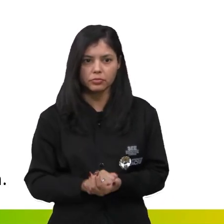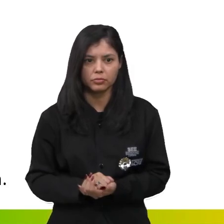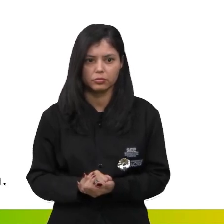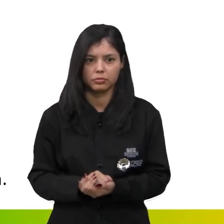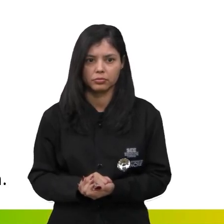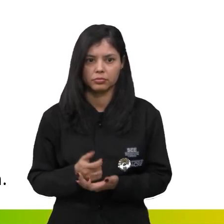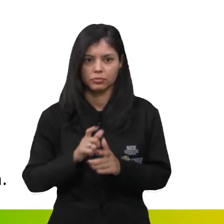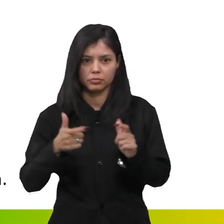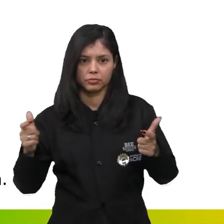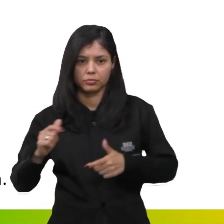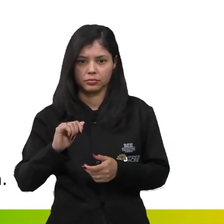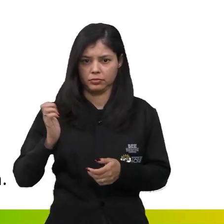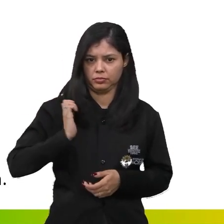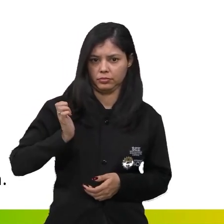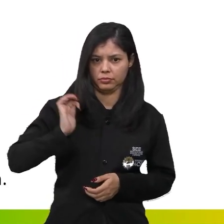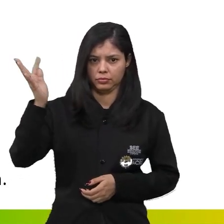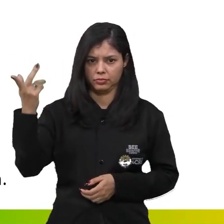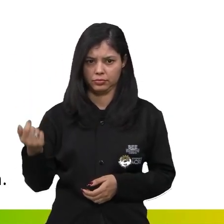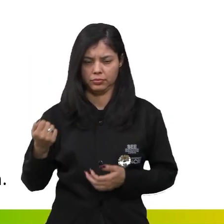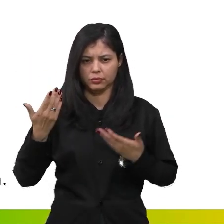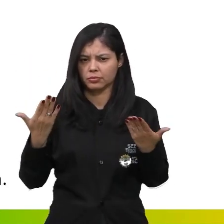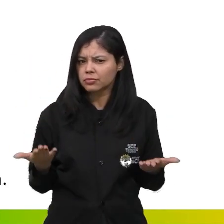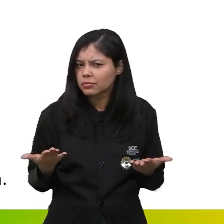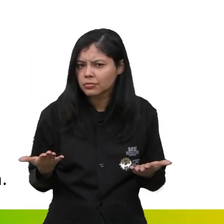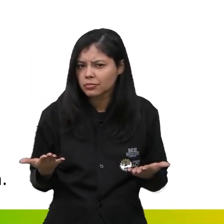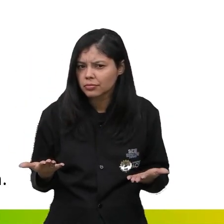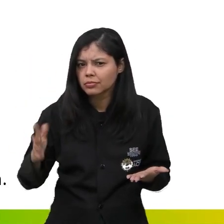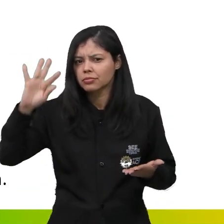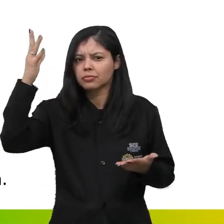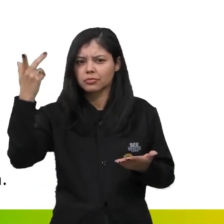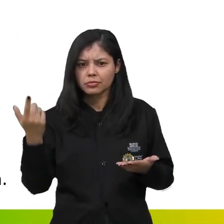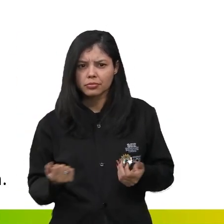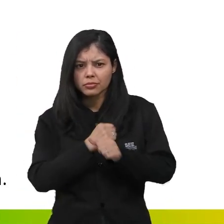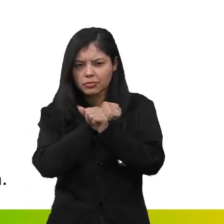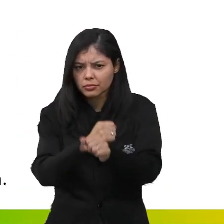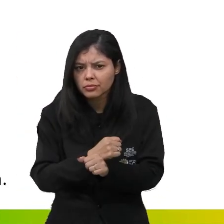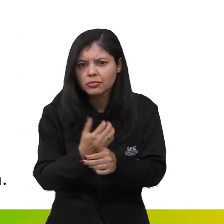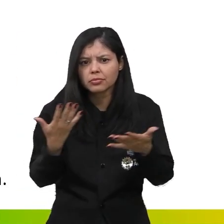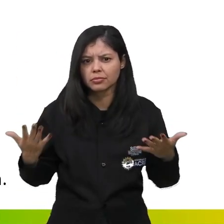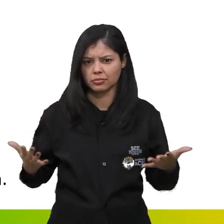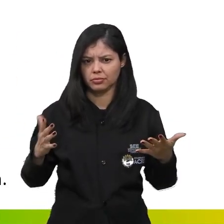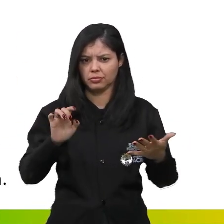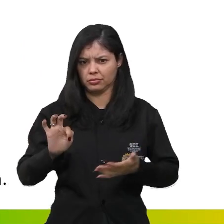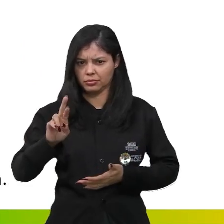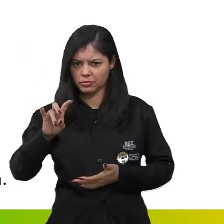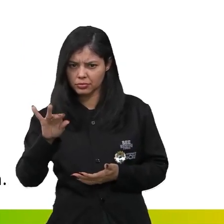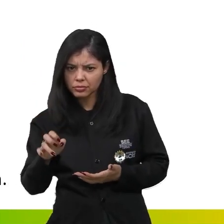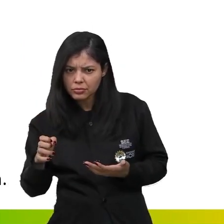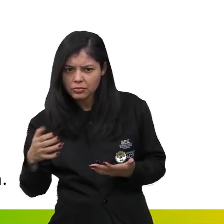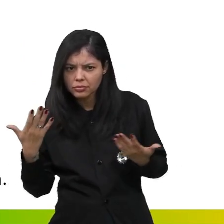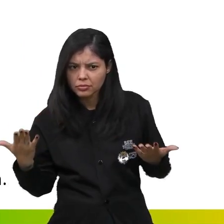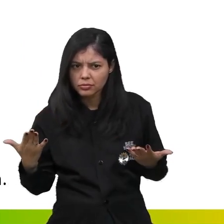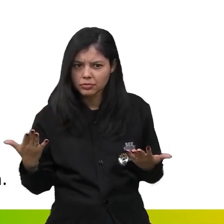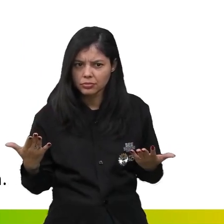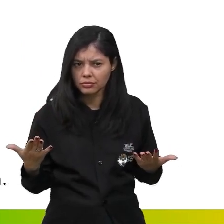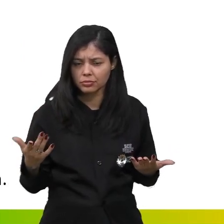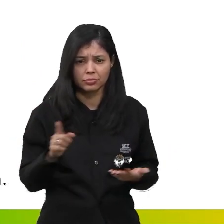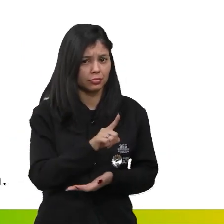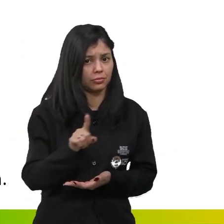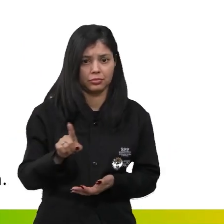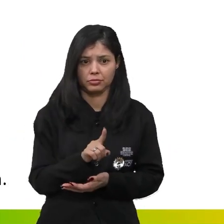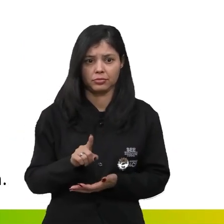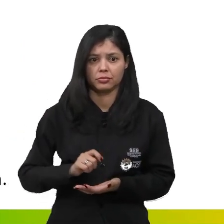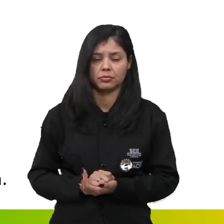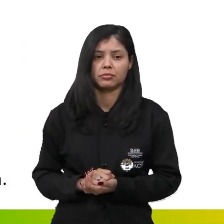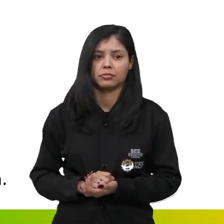A, o crescimento de uma elite afro-brasileira. Os africanos escravos foram uma elite no Brasil. Me poupe,